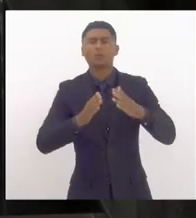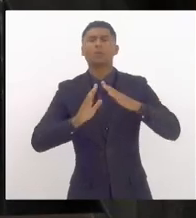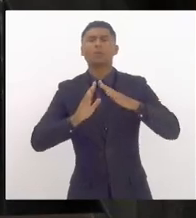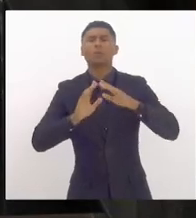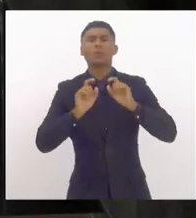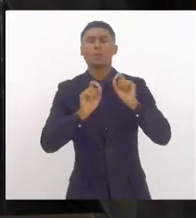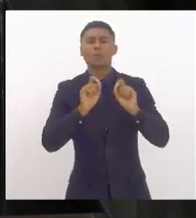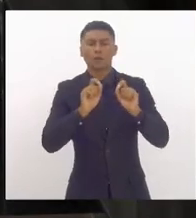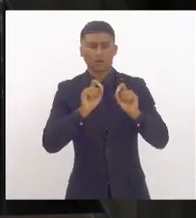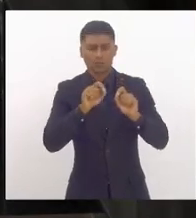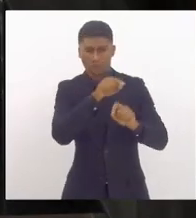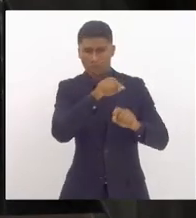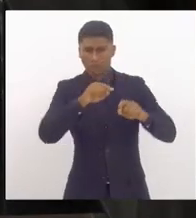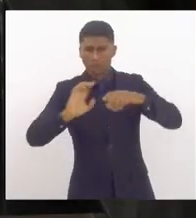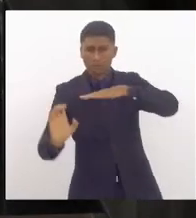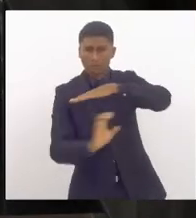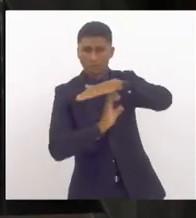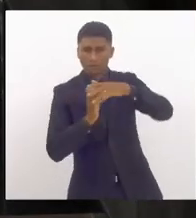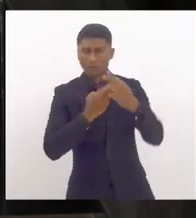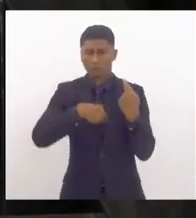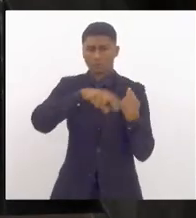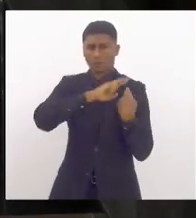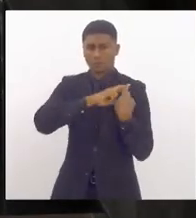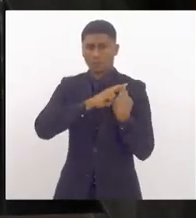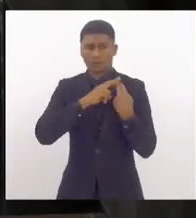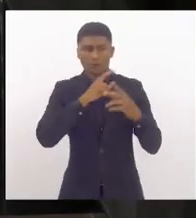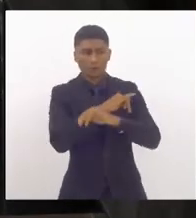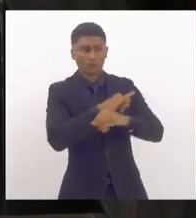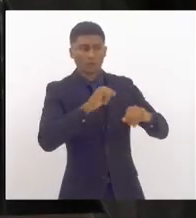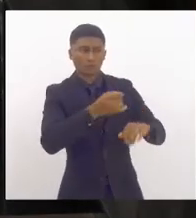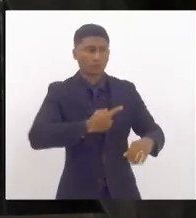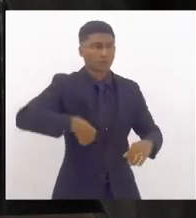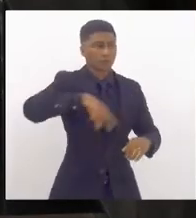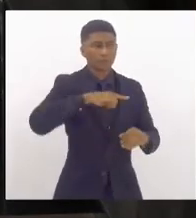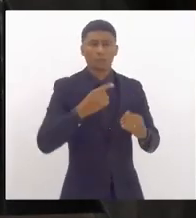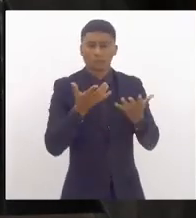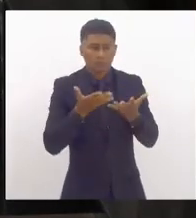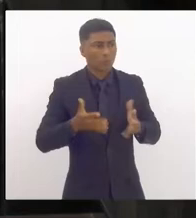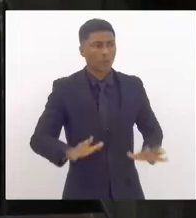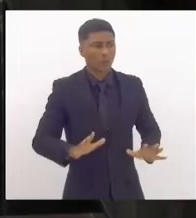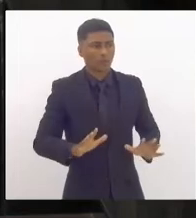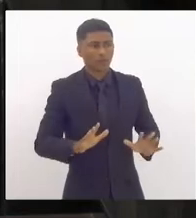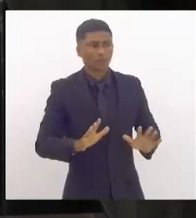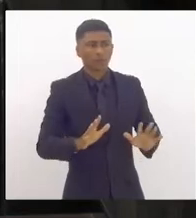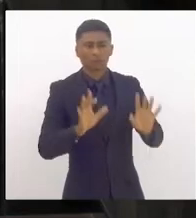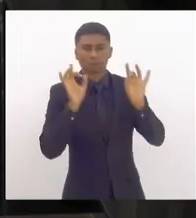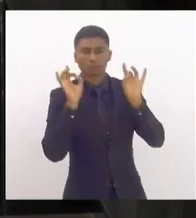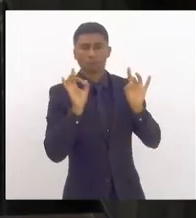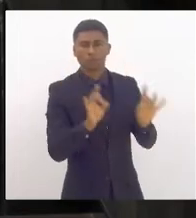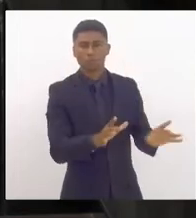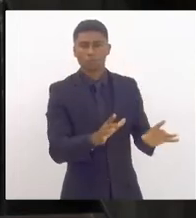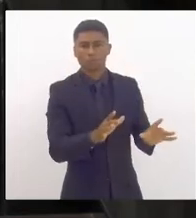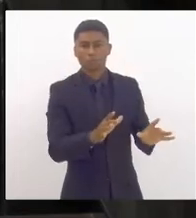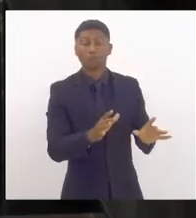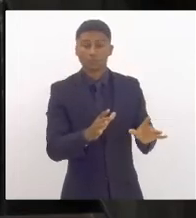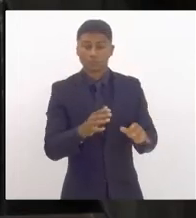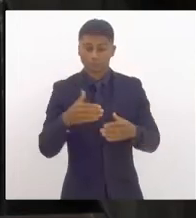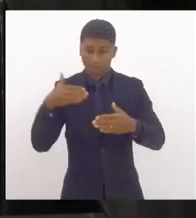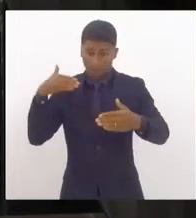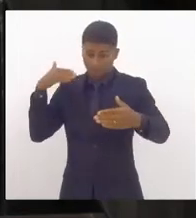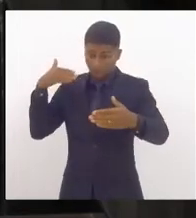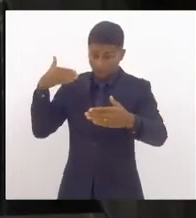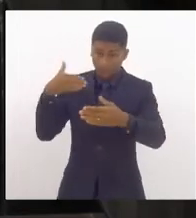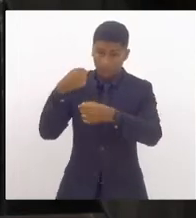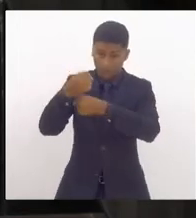e querem se livrar da mesma e isso vai ser esgotar no final do ano e